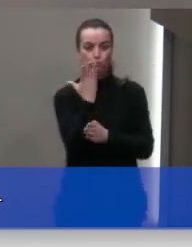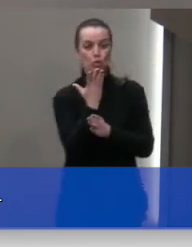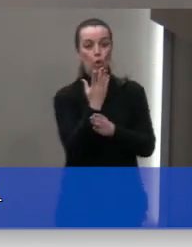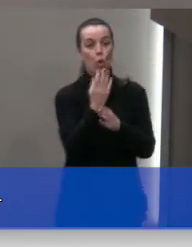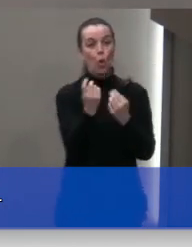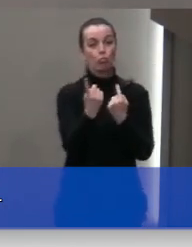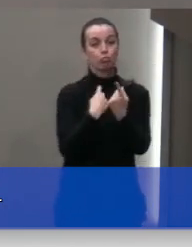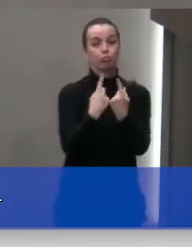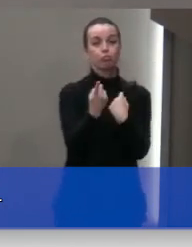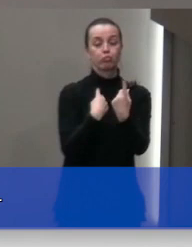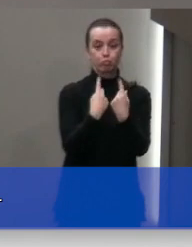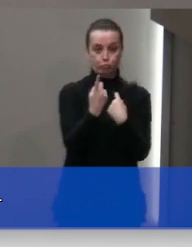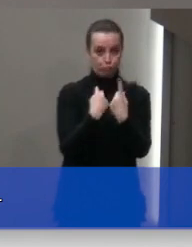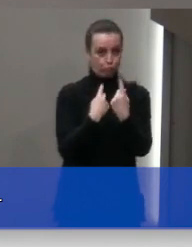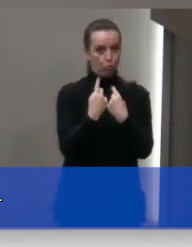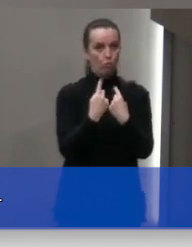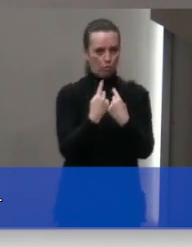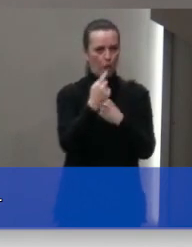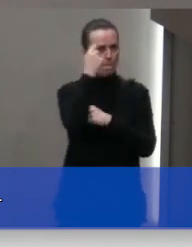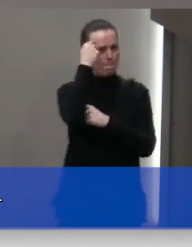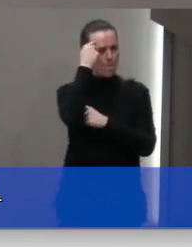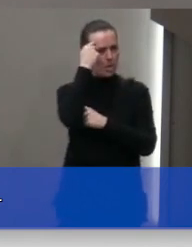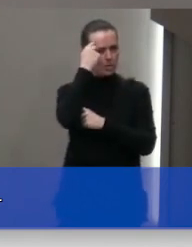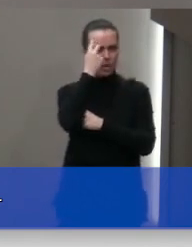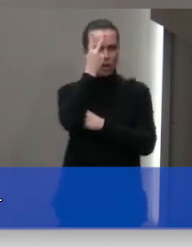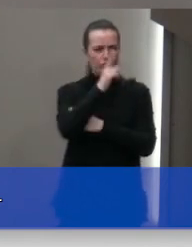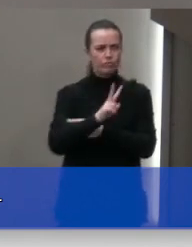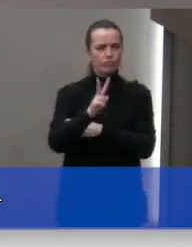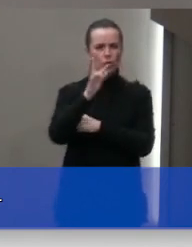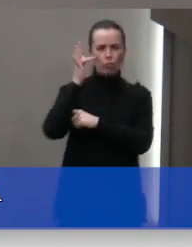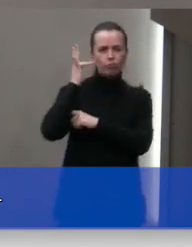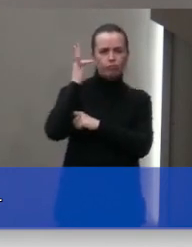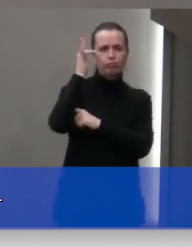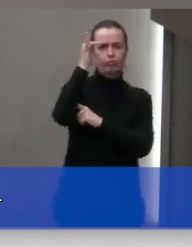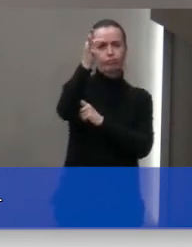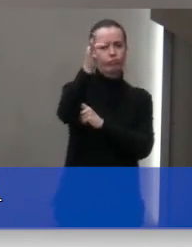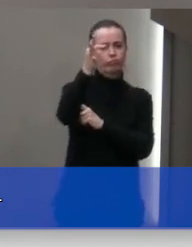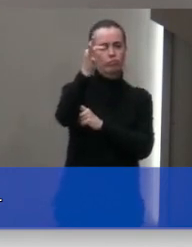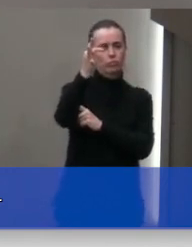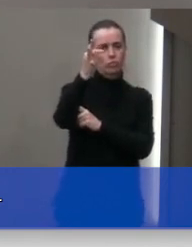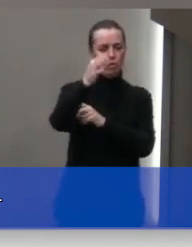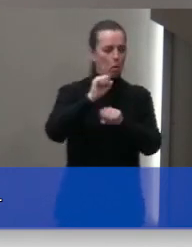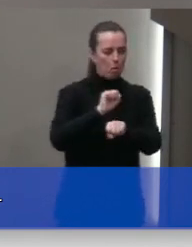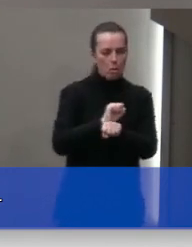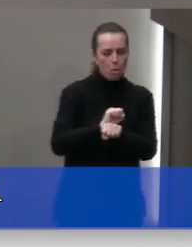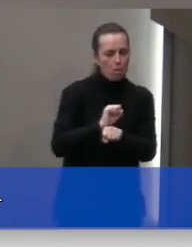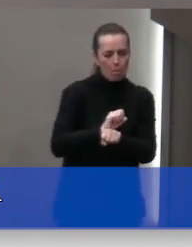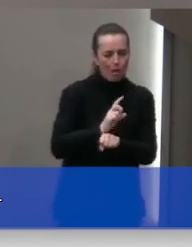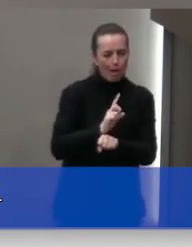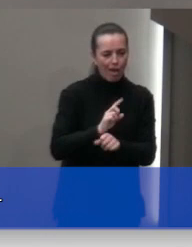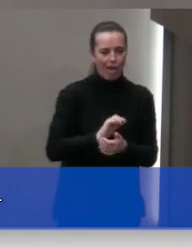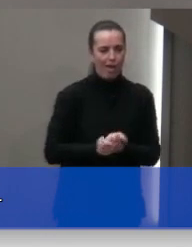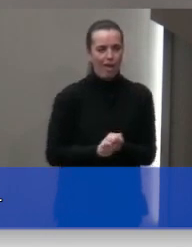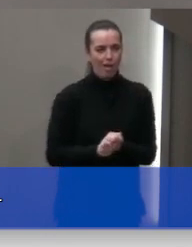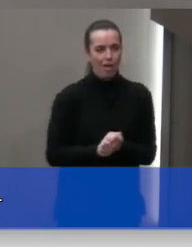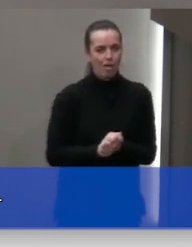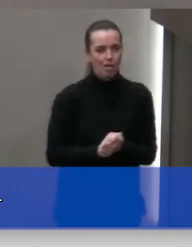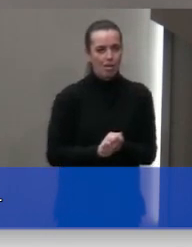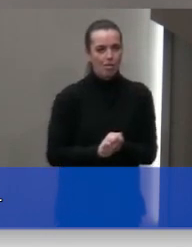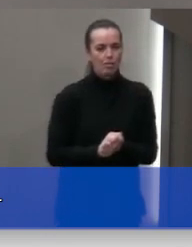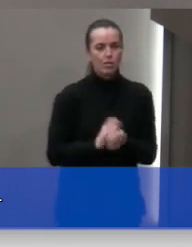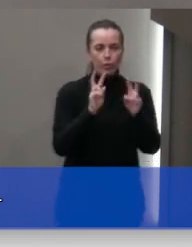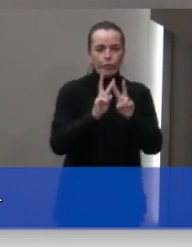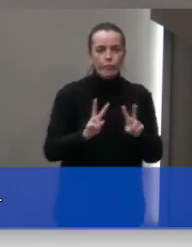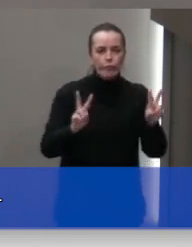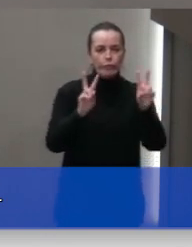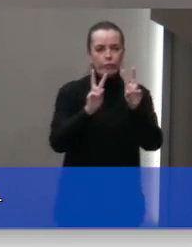gente tem que ter expectativa para frente. Né? A gente tem que ter um olhar para frente. Não ficar só no mandato e deu. A gente tem que ter